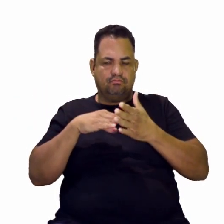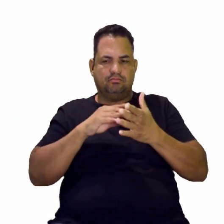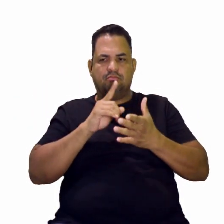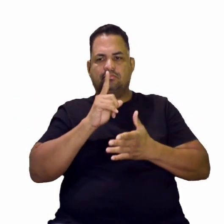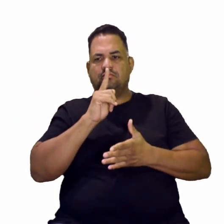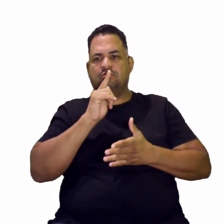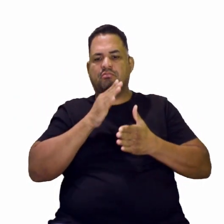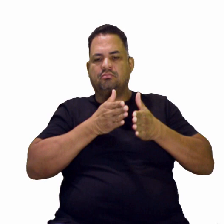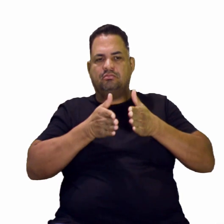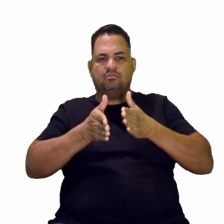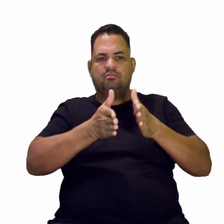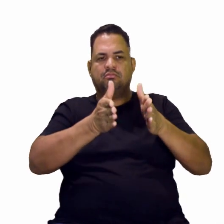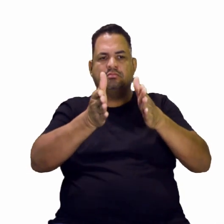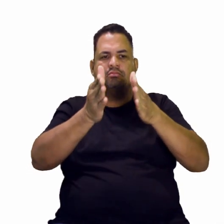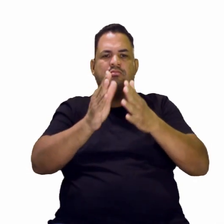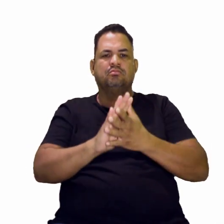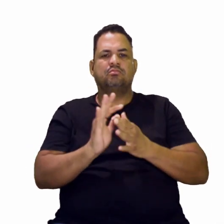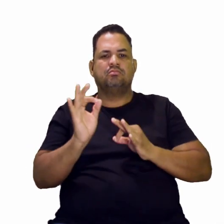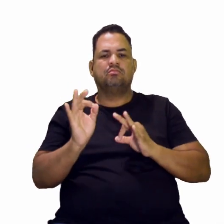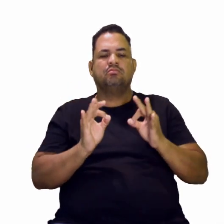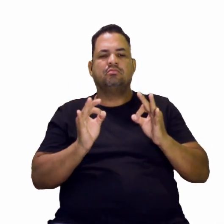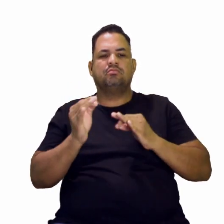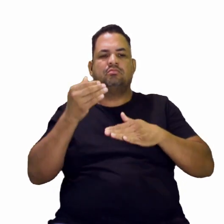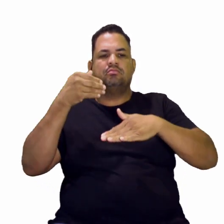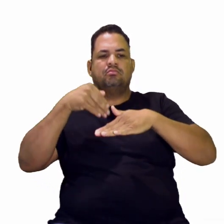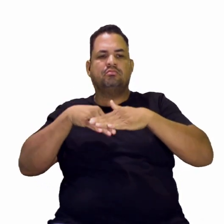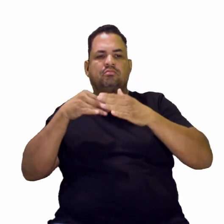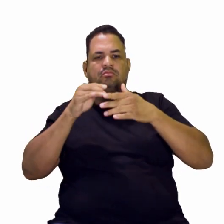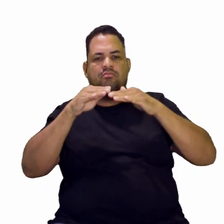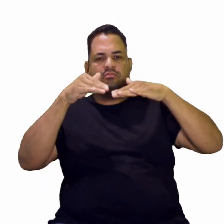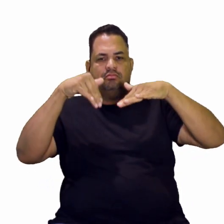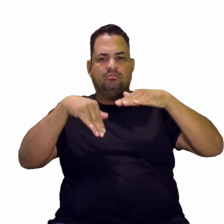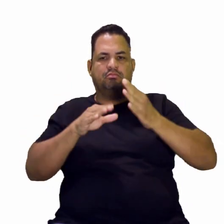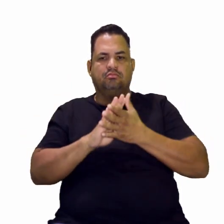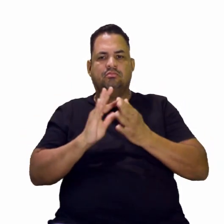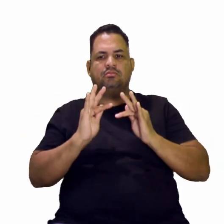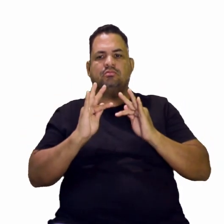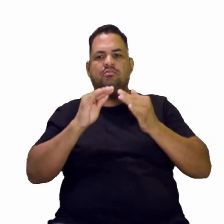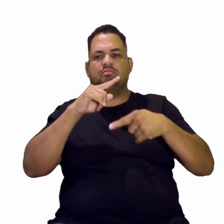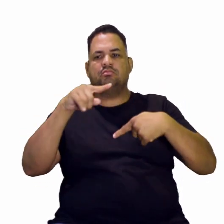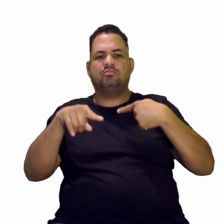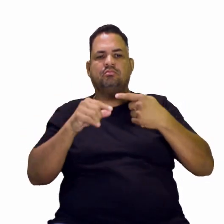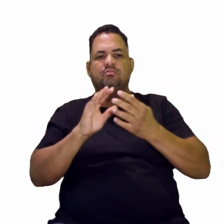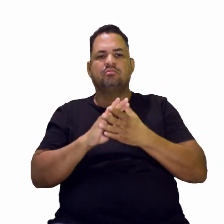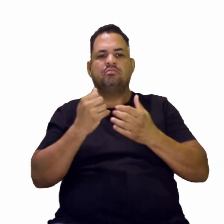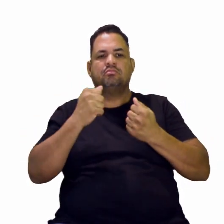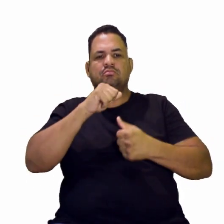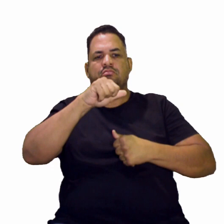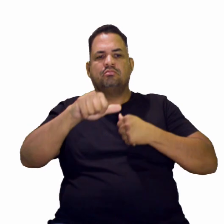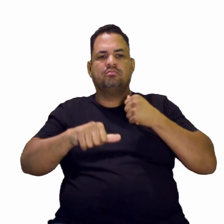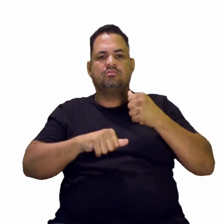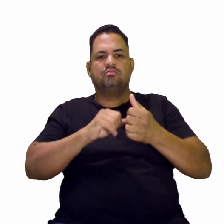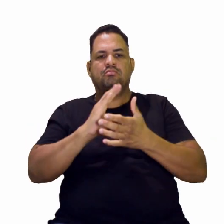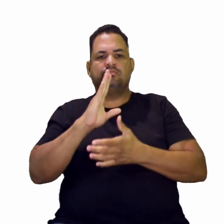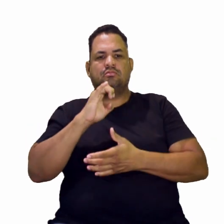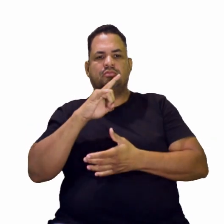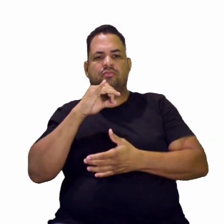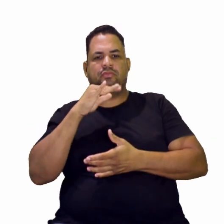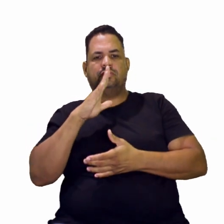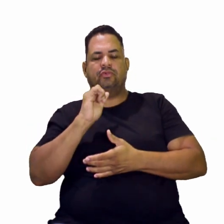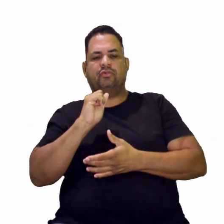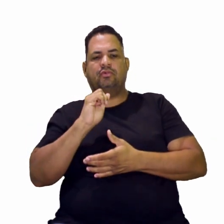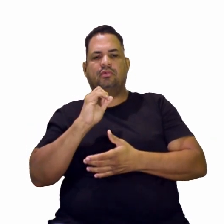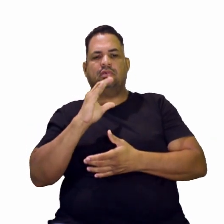o represamento de rios. A formação de um reservatório para esse fim, por sua vez, pode modificar a